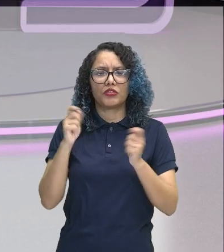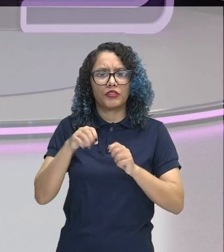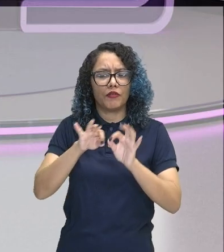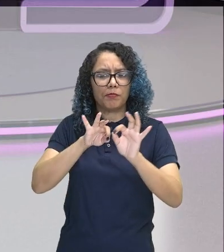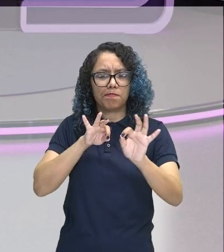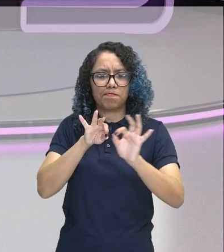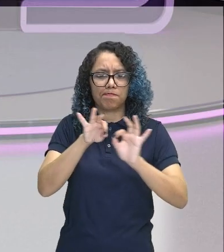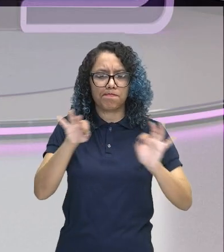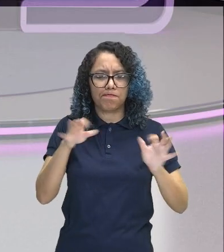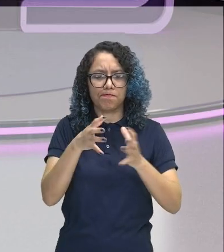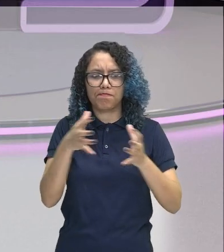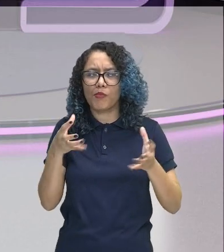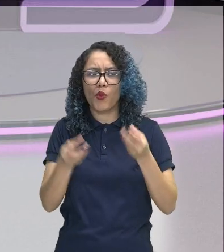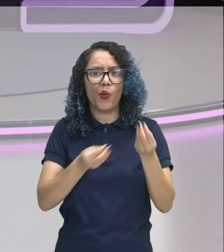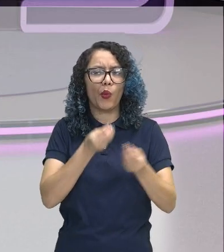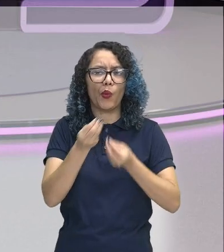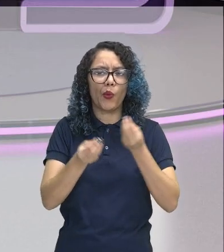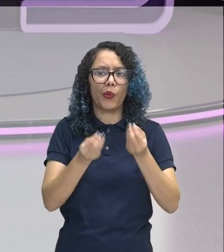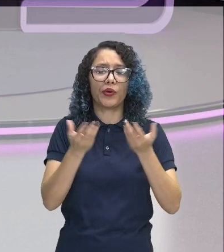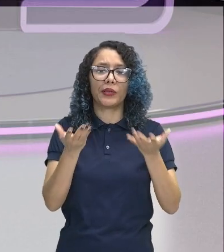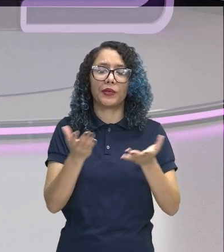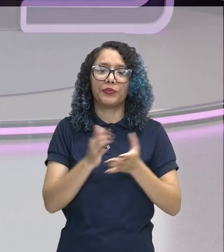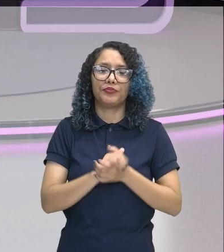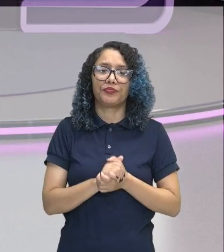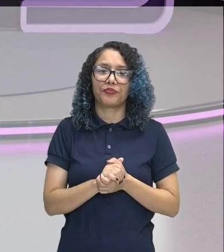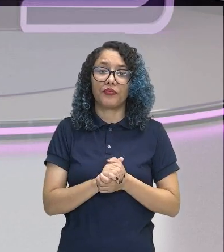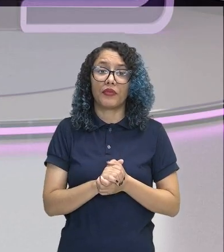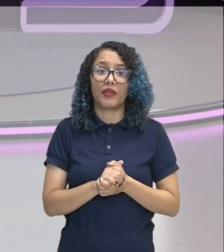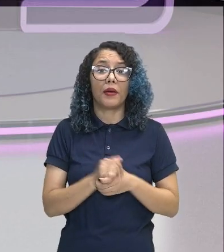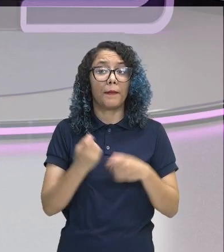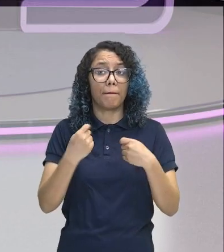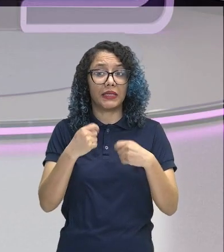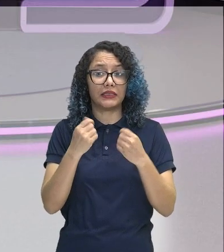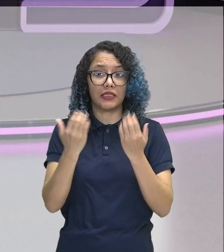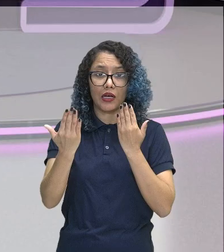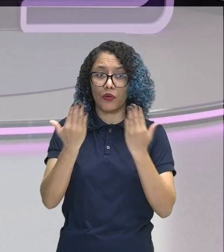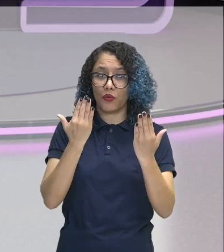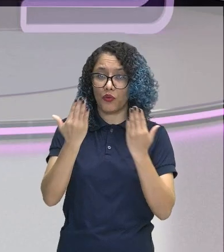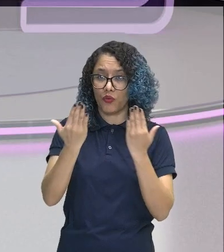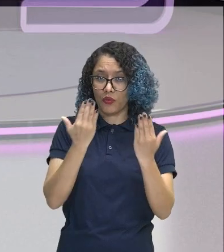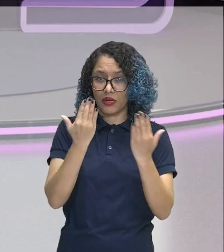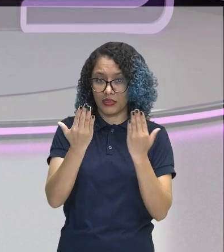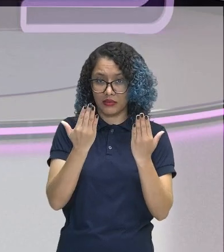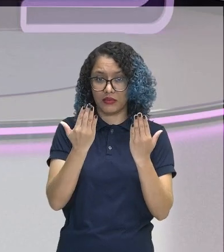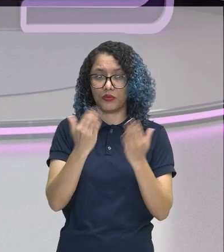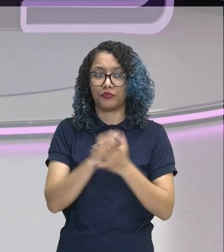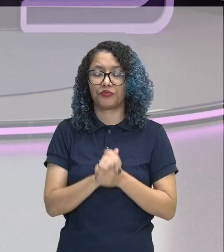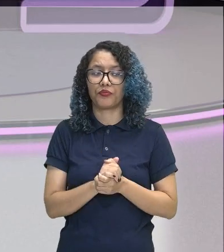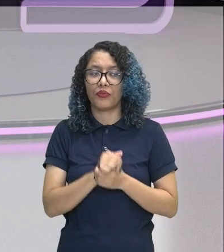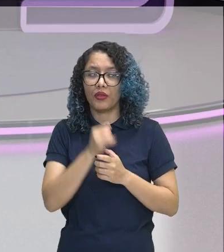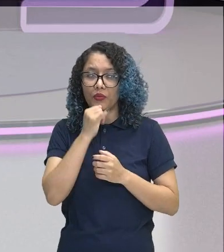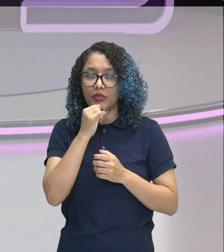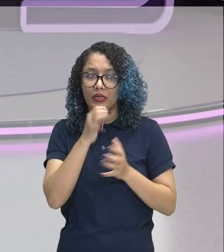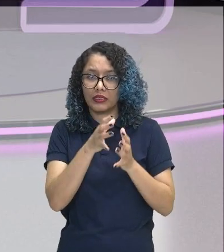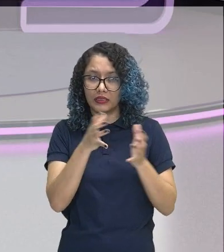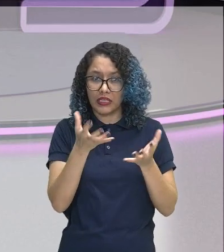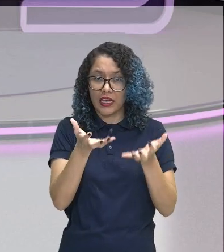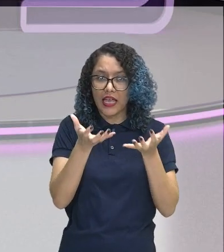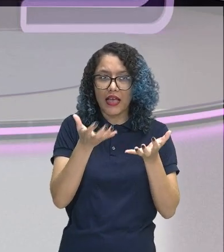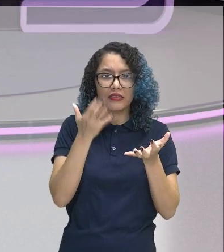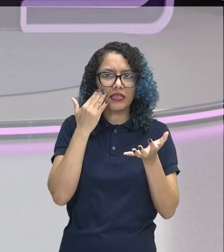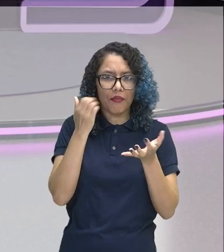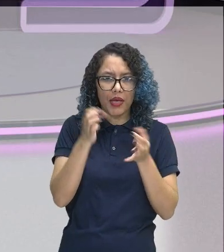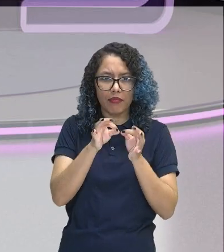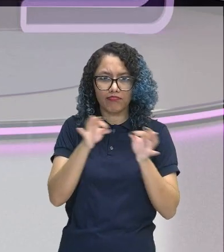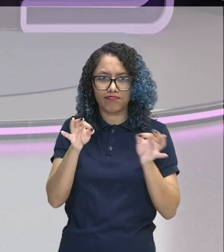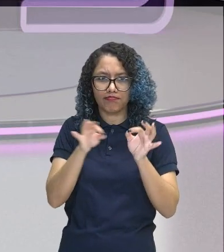bem? Bom, a medição de uma grandeza envolve um processo de comparação entre a grandeza que se deseja medir